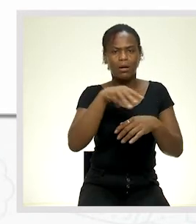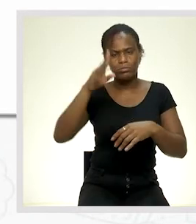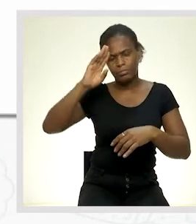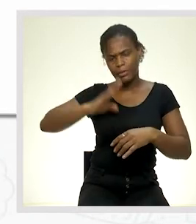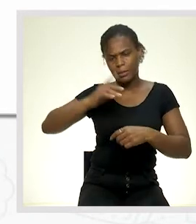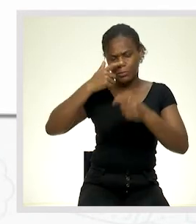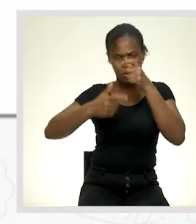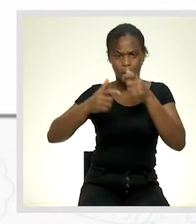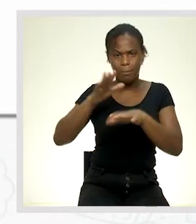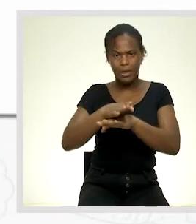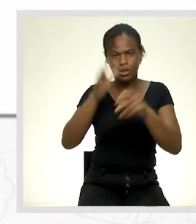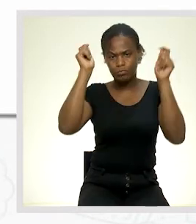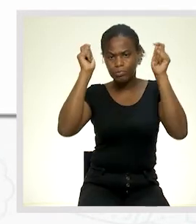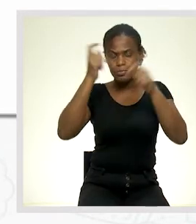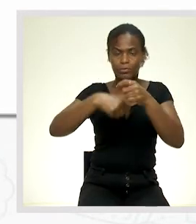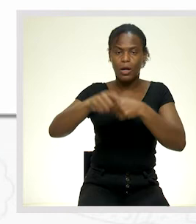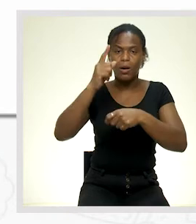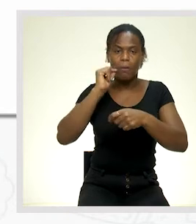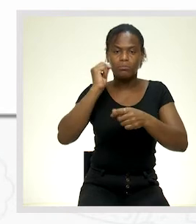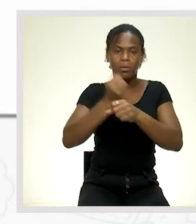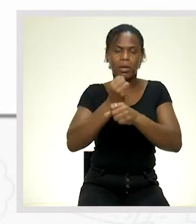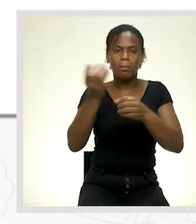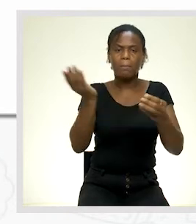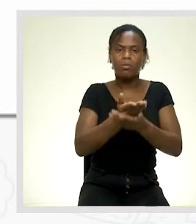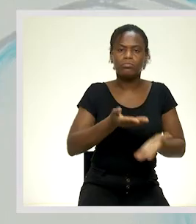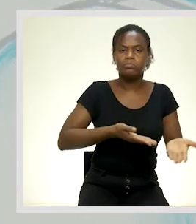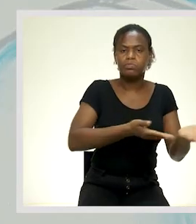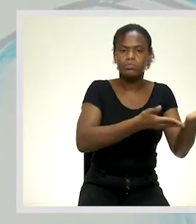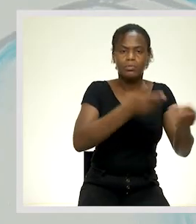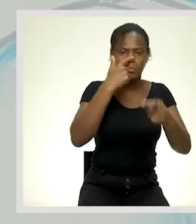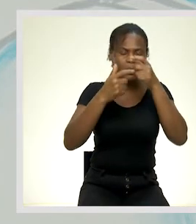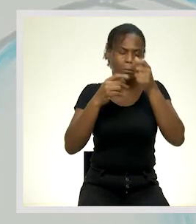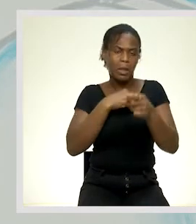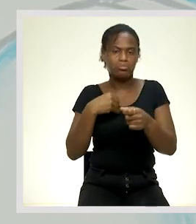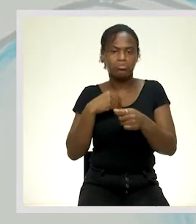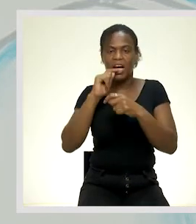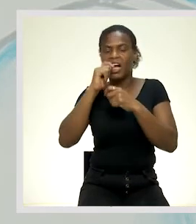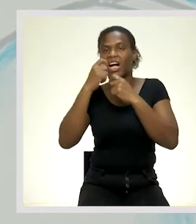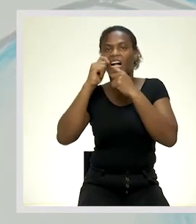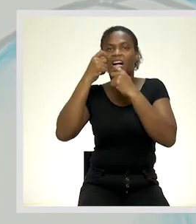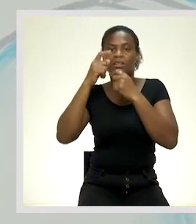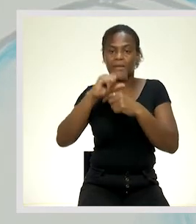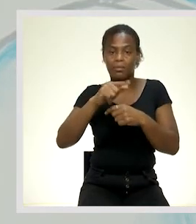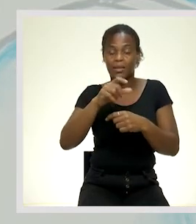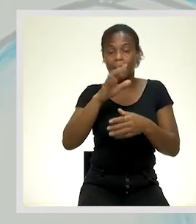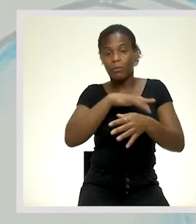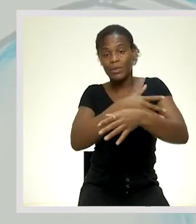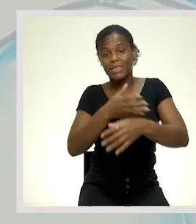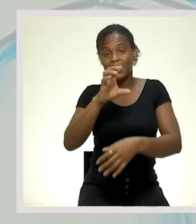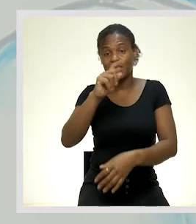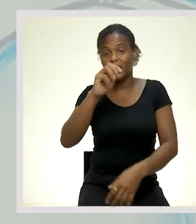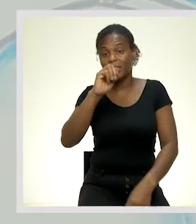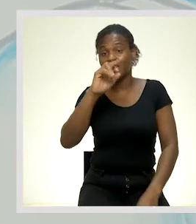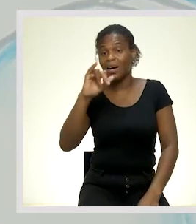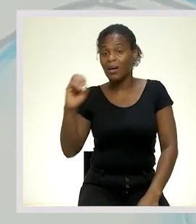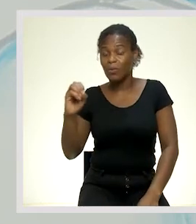Militares e peixeiras, padeiros e dentistas. E, de facto, na poesia de Cesáreo Verde, nós temos como